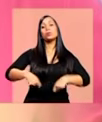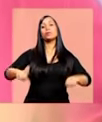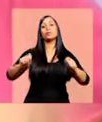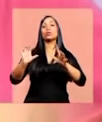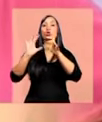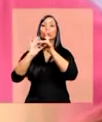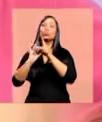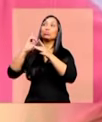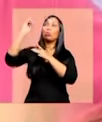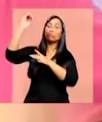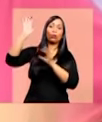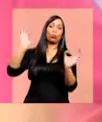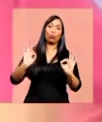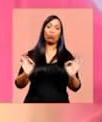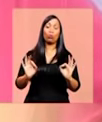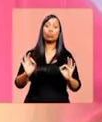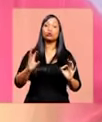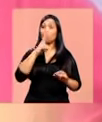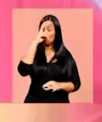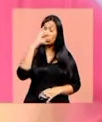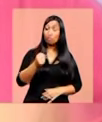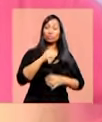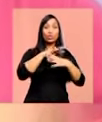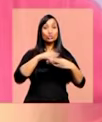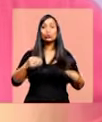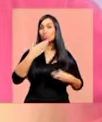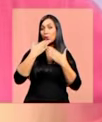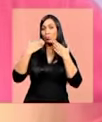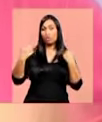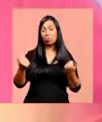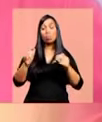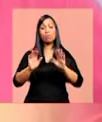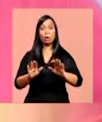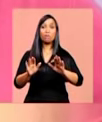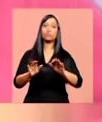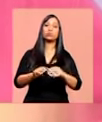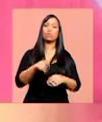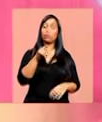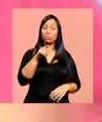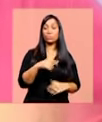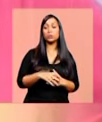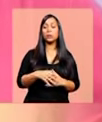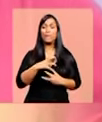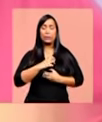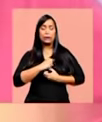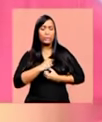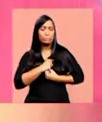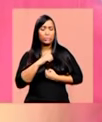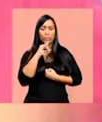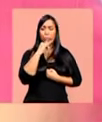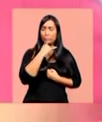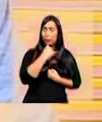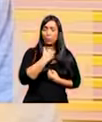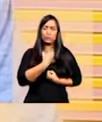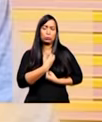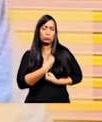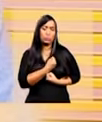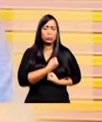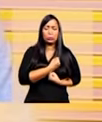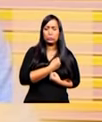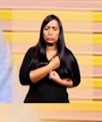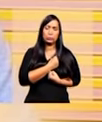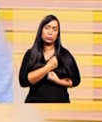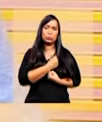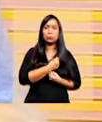precisa necessariamente estar vinculado a uma divindade, o seu poder de cura é muito maior. Claro, porque a hora que você se deprime, a hora que você